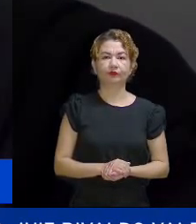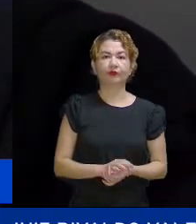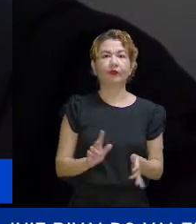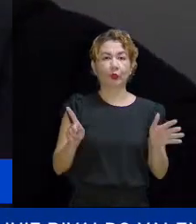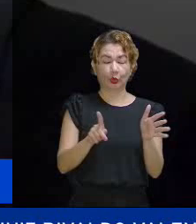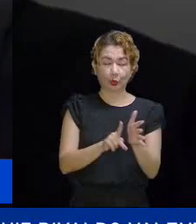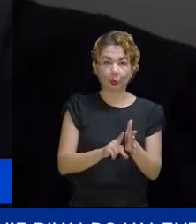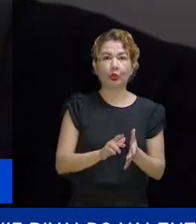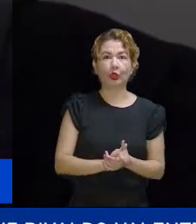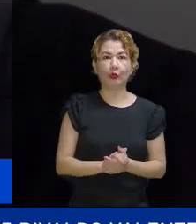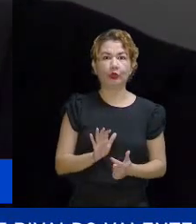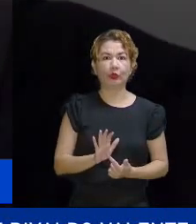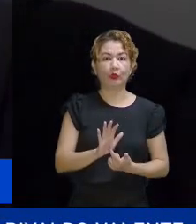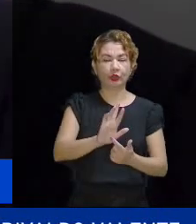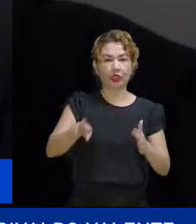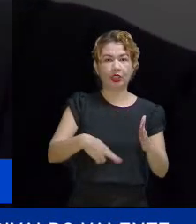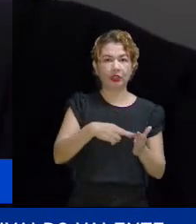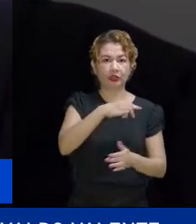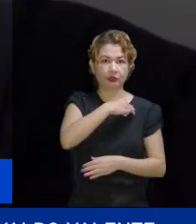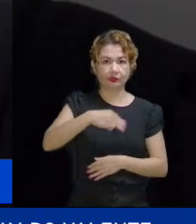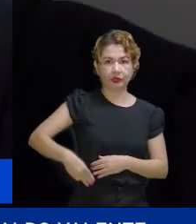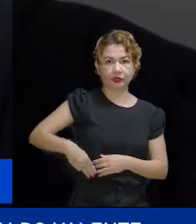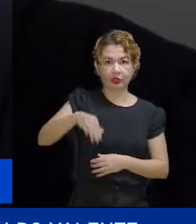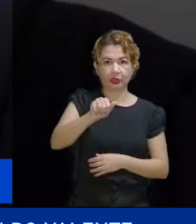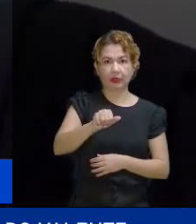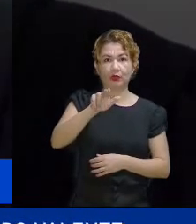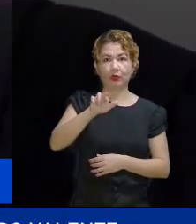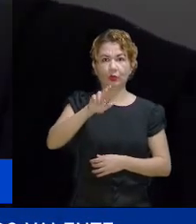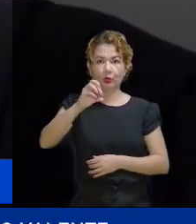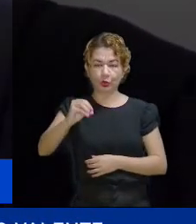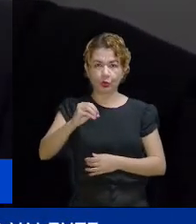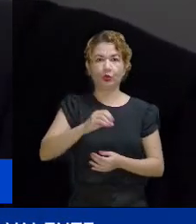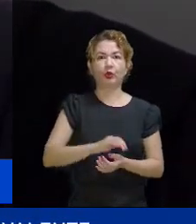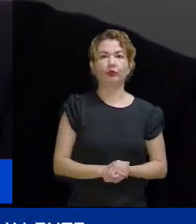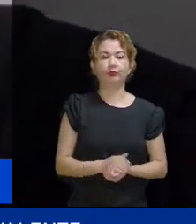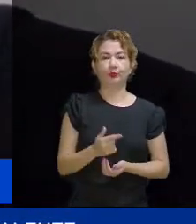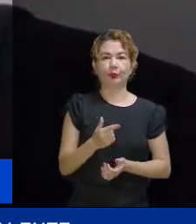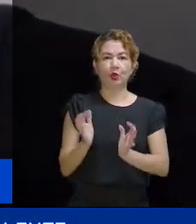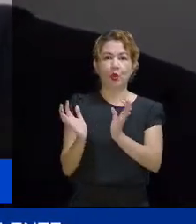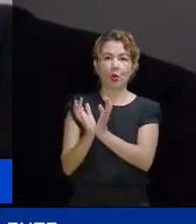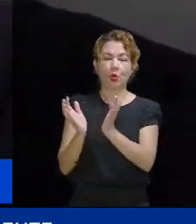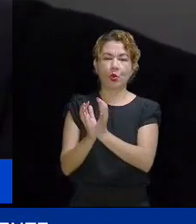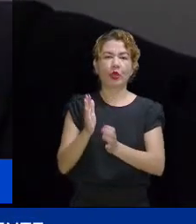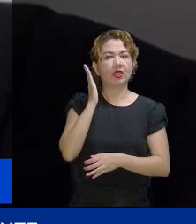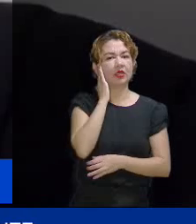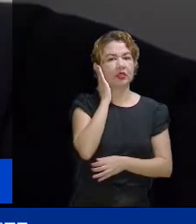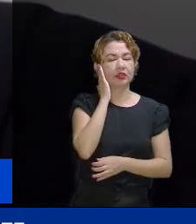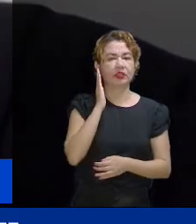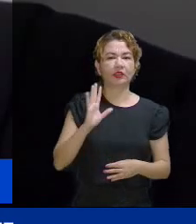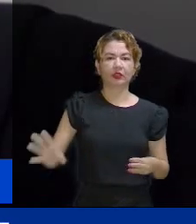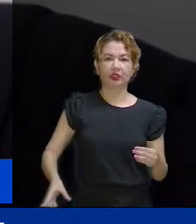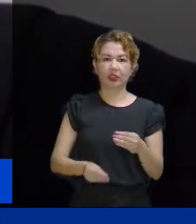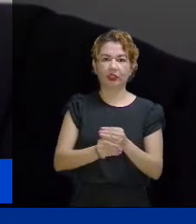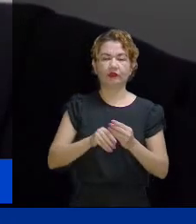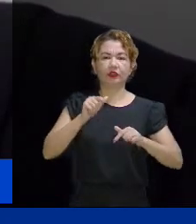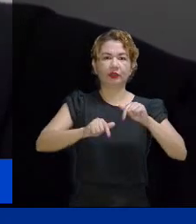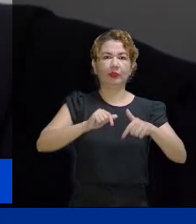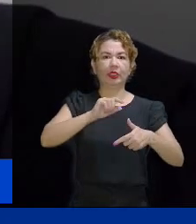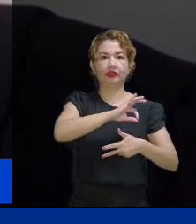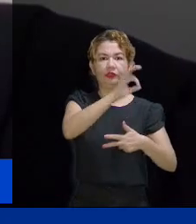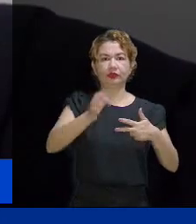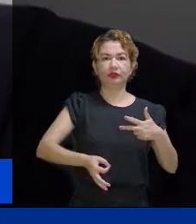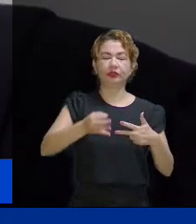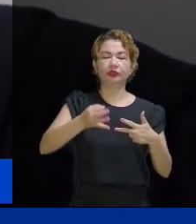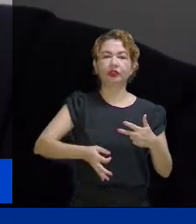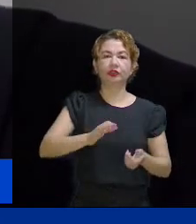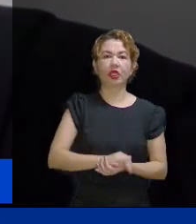1258-306 de relatoria do ministro Mauro Campelo, da segunda turma, entendeu que a gratificação de atividade judiciária